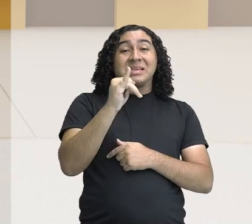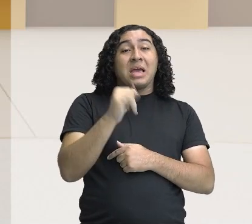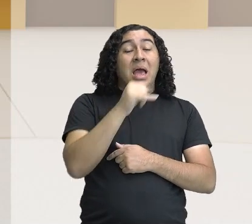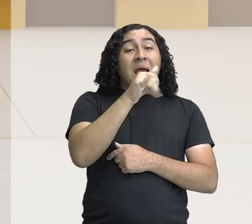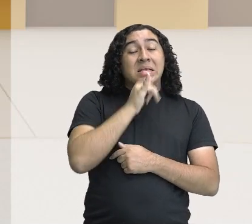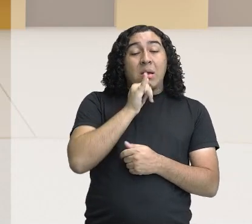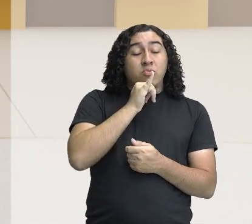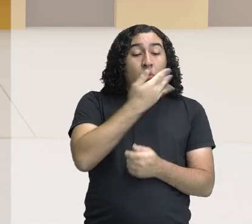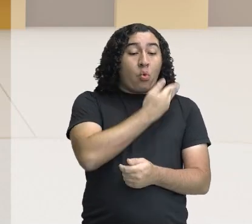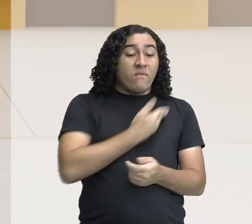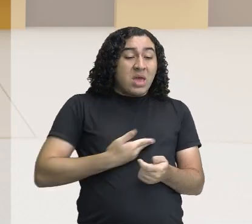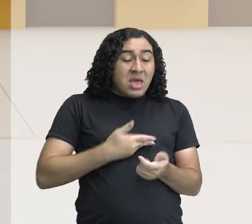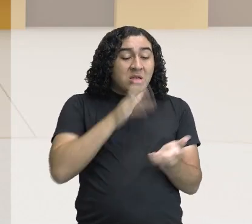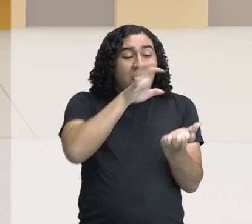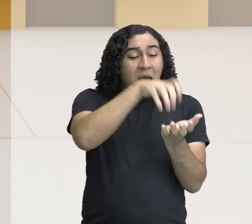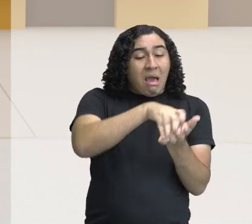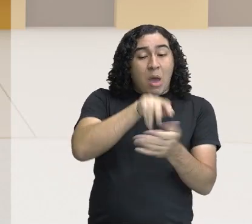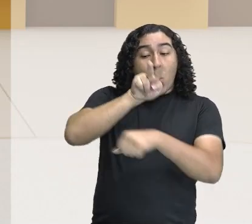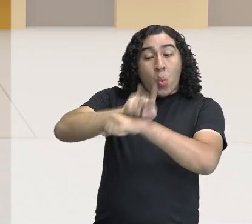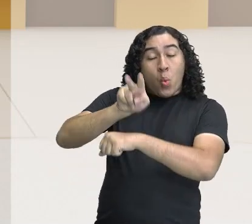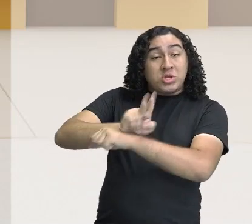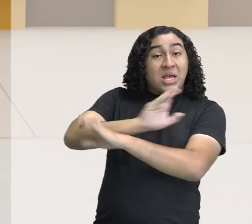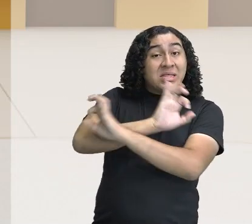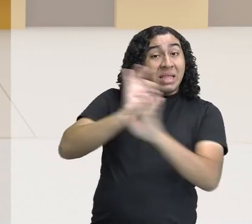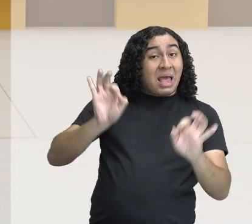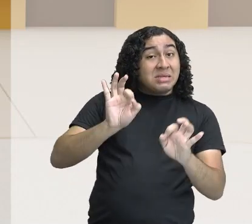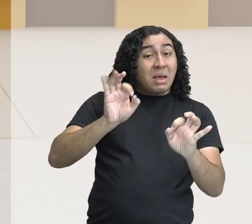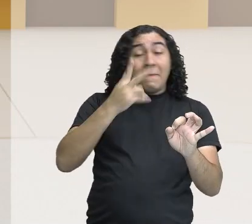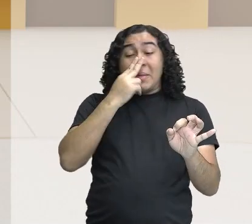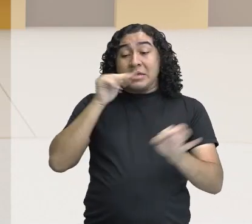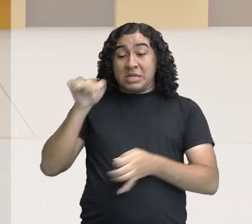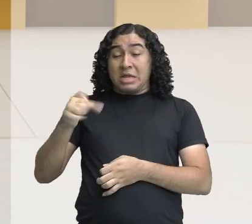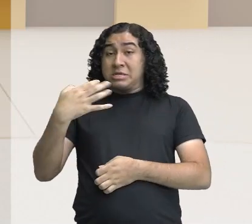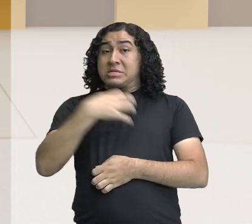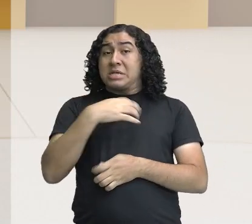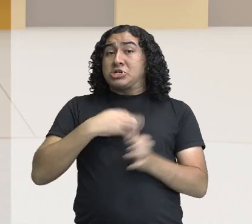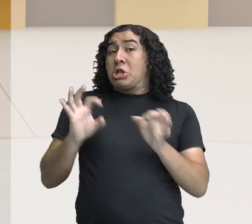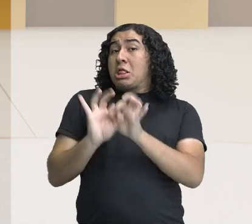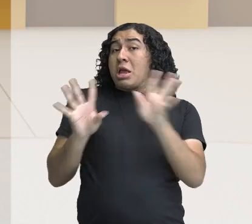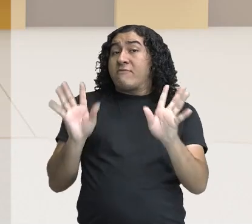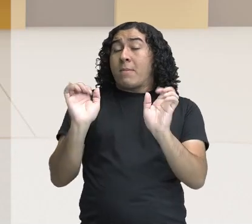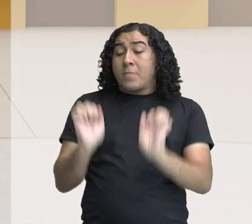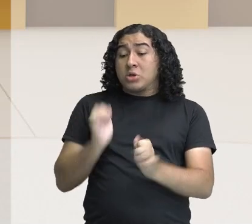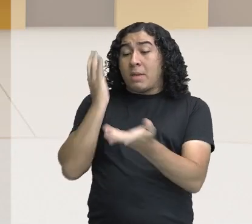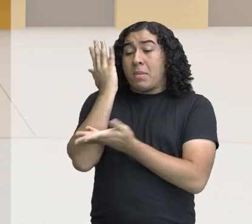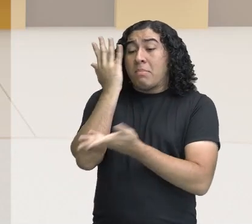quando não há cobrança, isso acaba estimulando todas essas práticas que nós mencionamos agora há